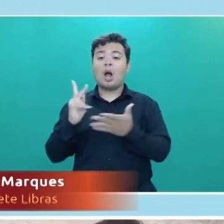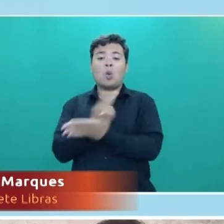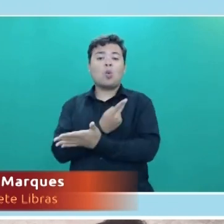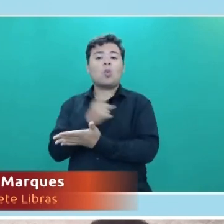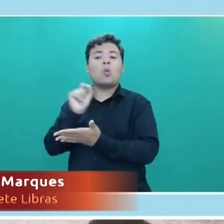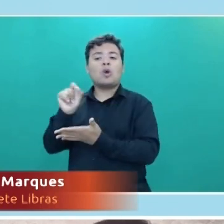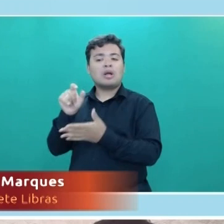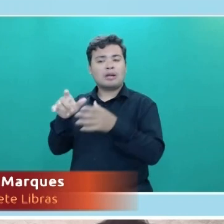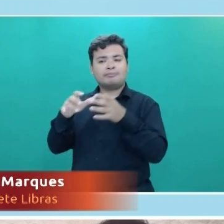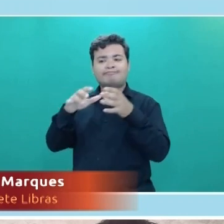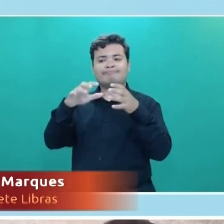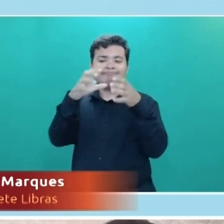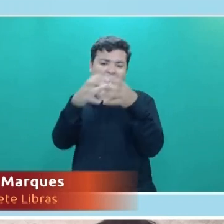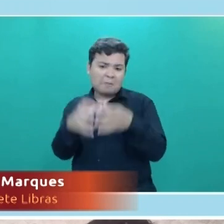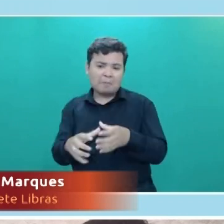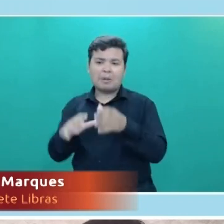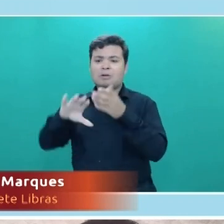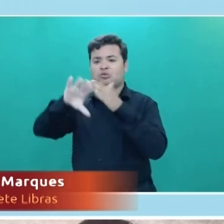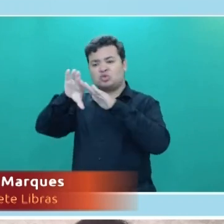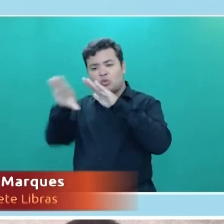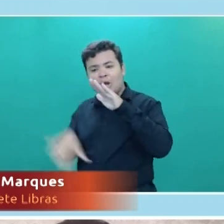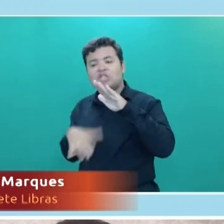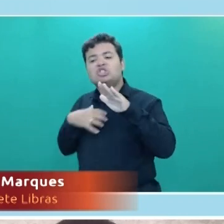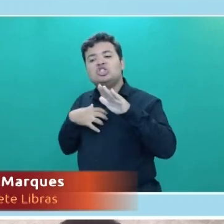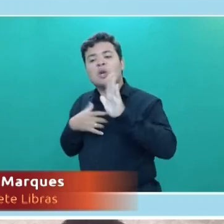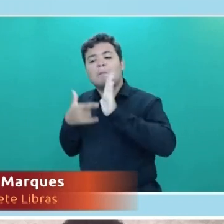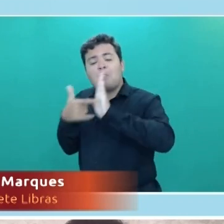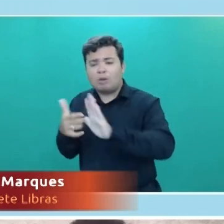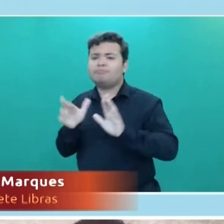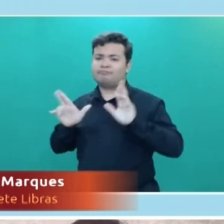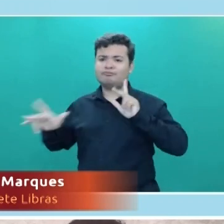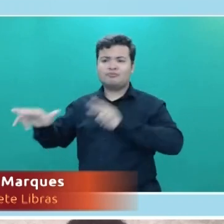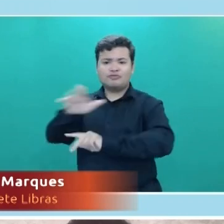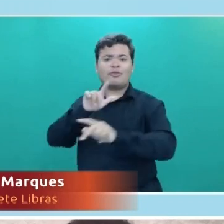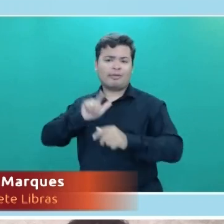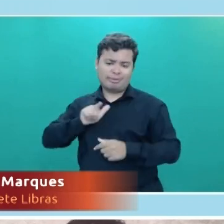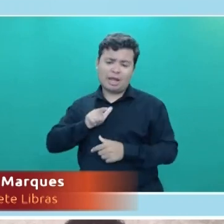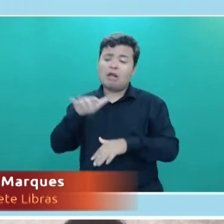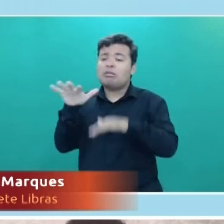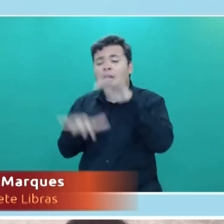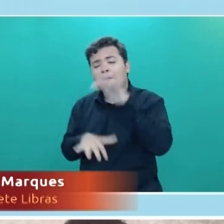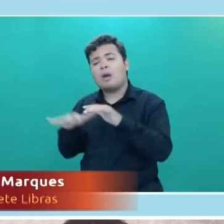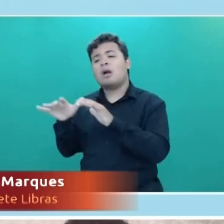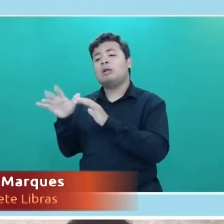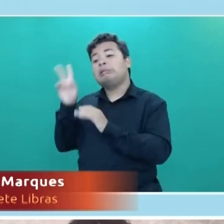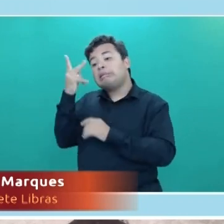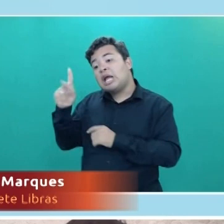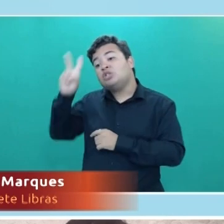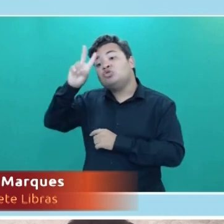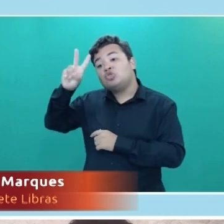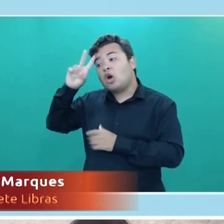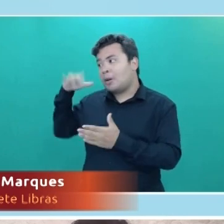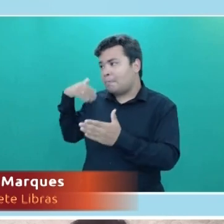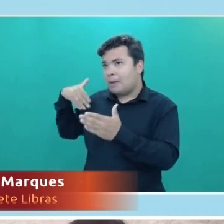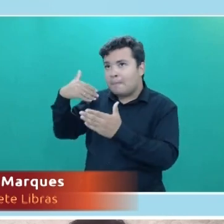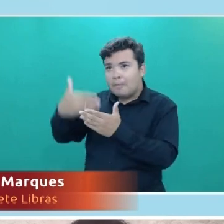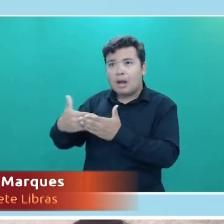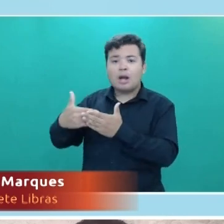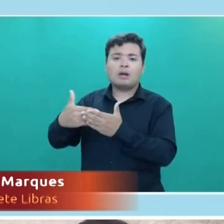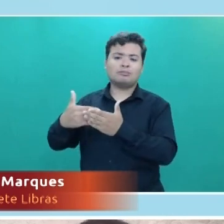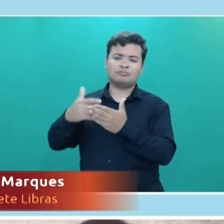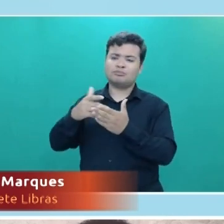ser produzidas também vai ser diferente, né? A depender do contexto e do desenvolvimento histórico particular de cada